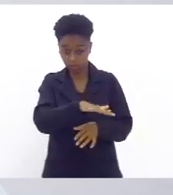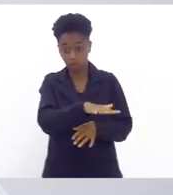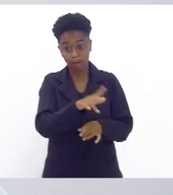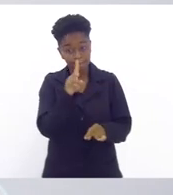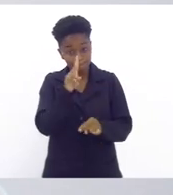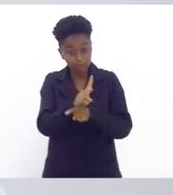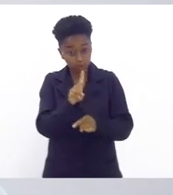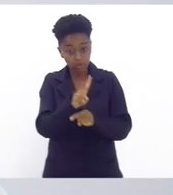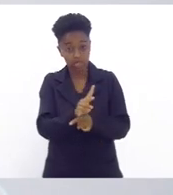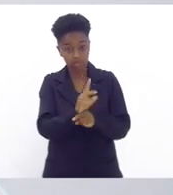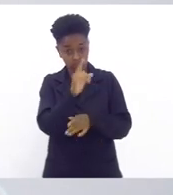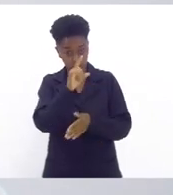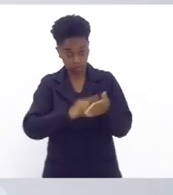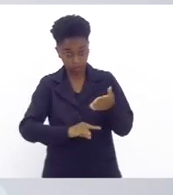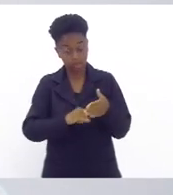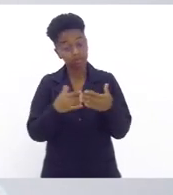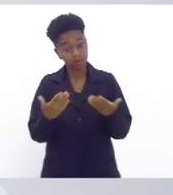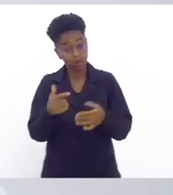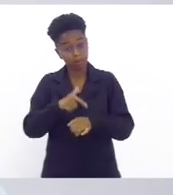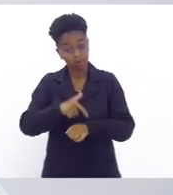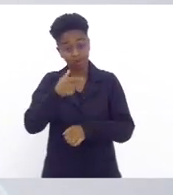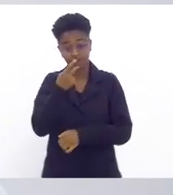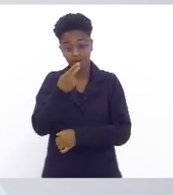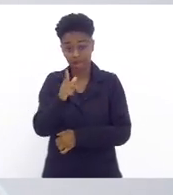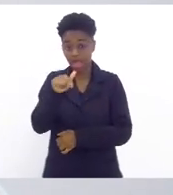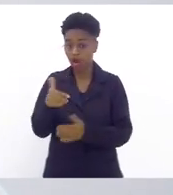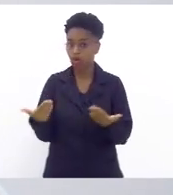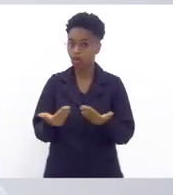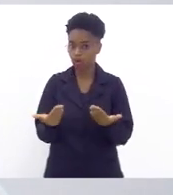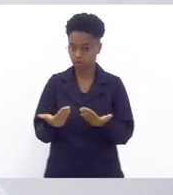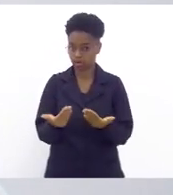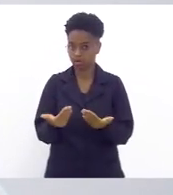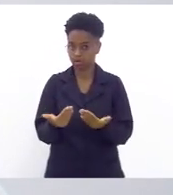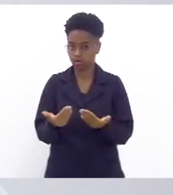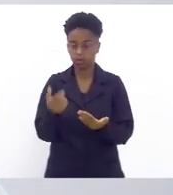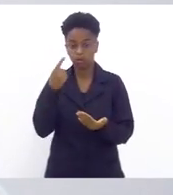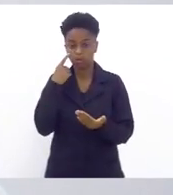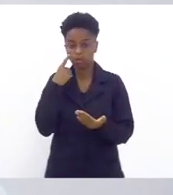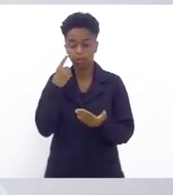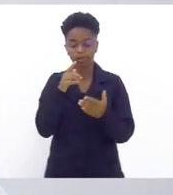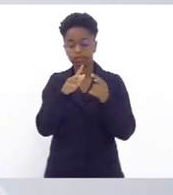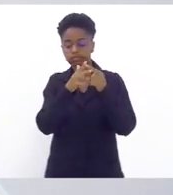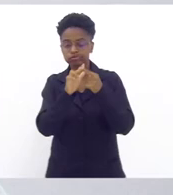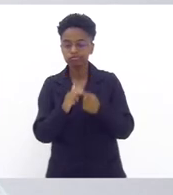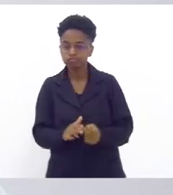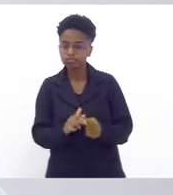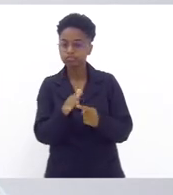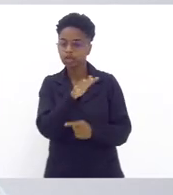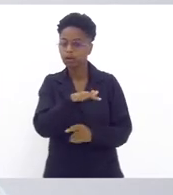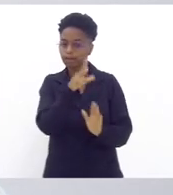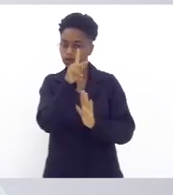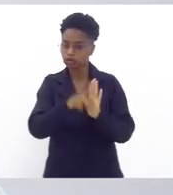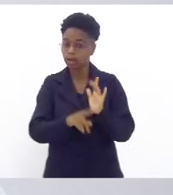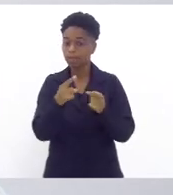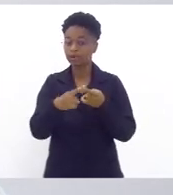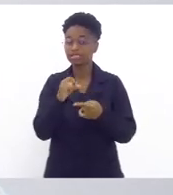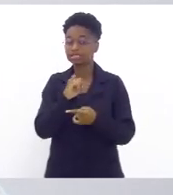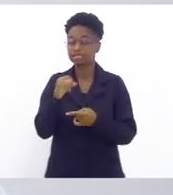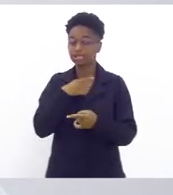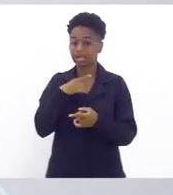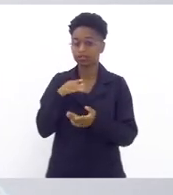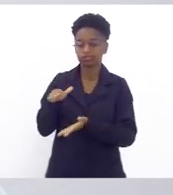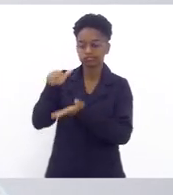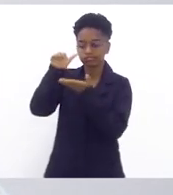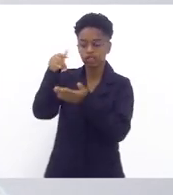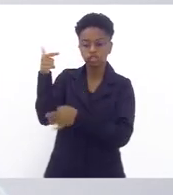esse uso o momento de falar sobre isso é agora na revisão do projeto Porque aí se a gente tem um arquivo no segundo andar a gente